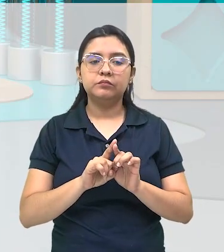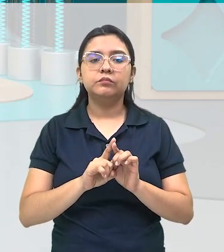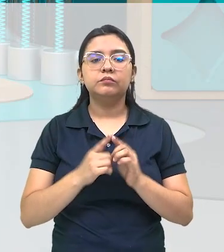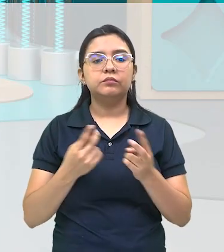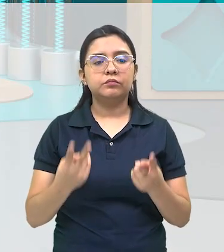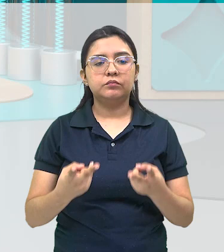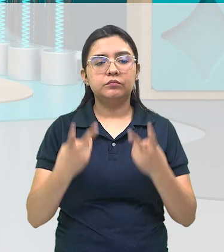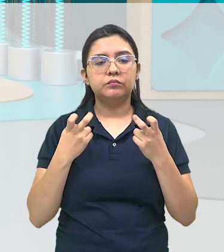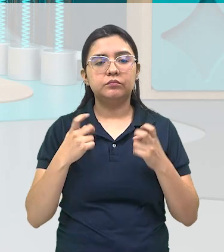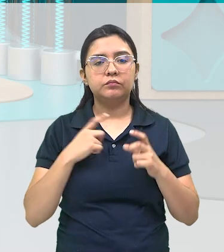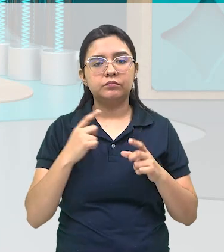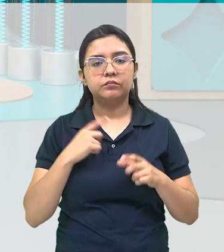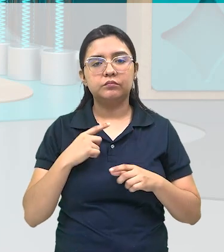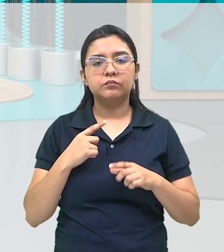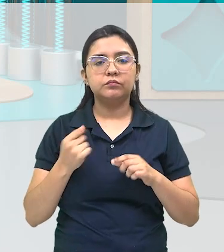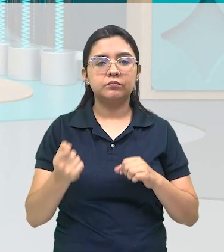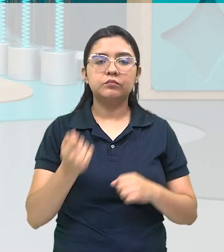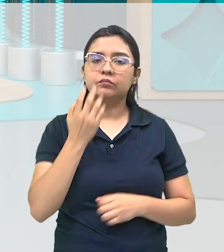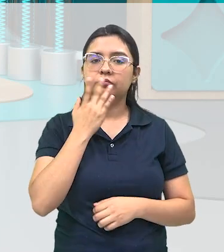né, que eles estão usando aqui,